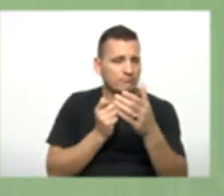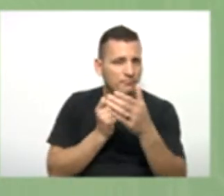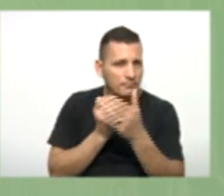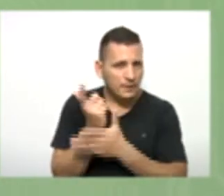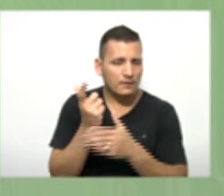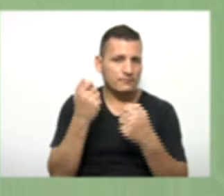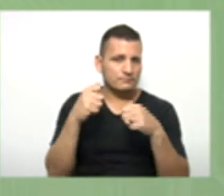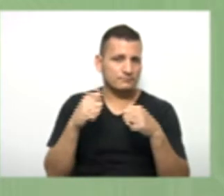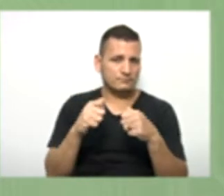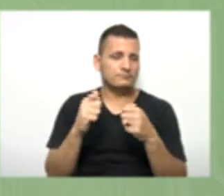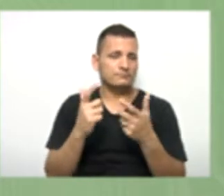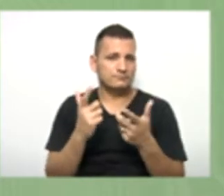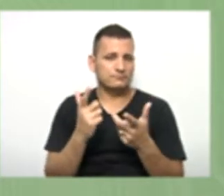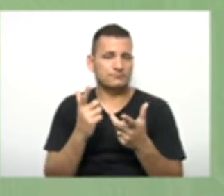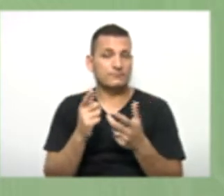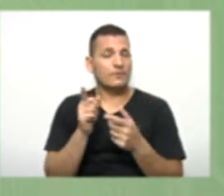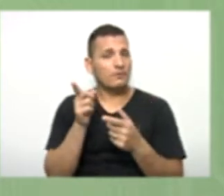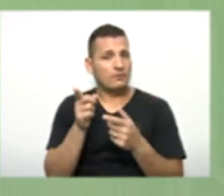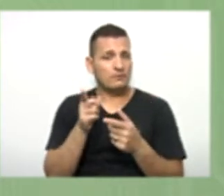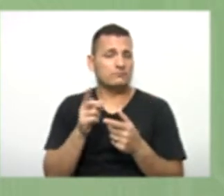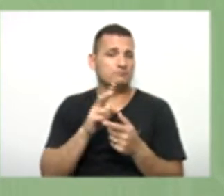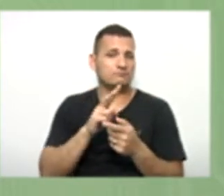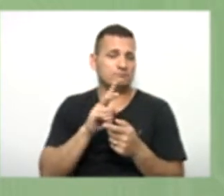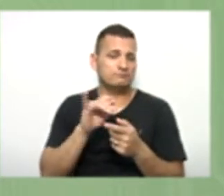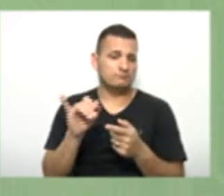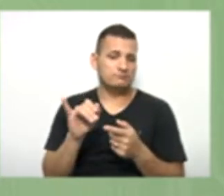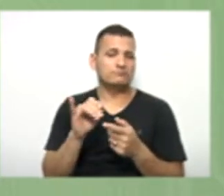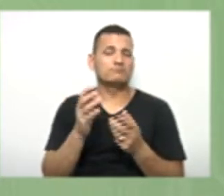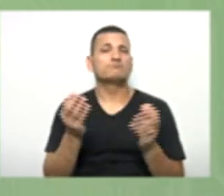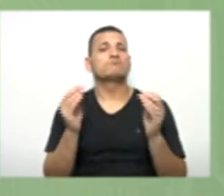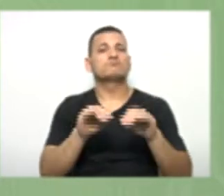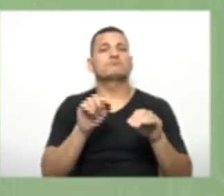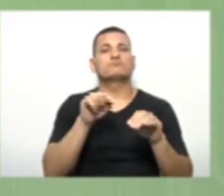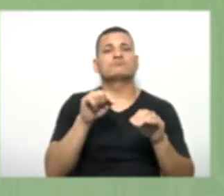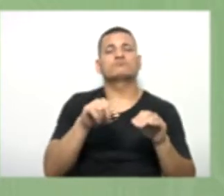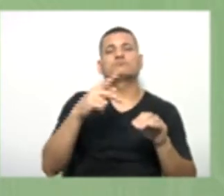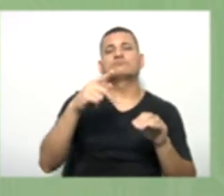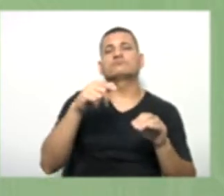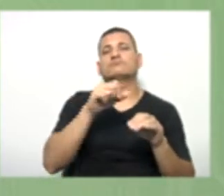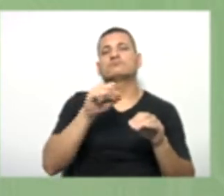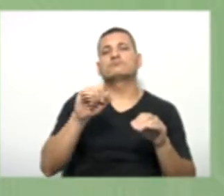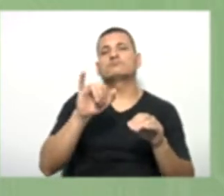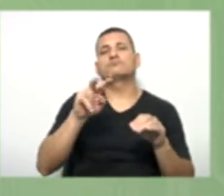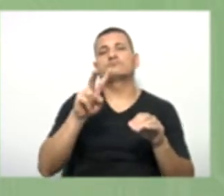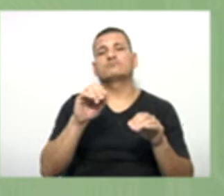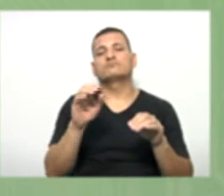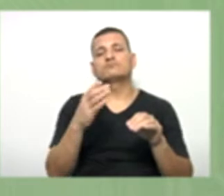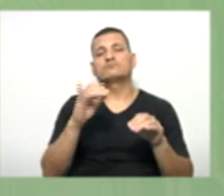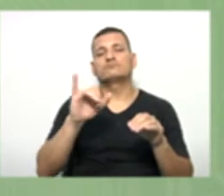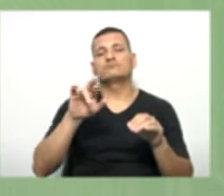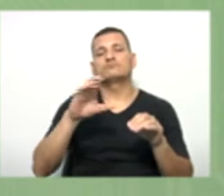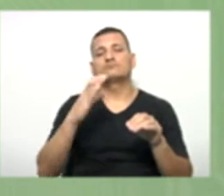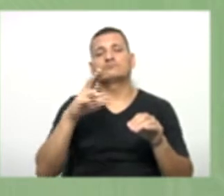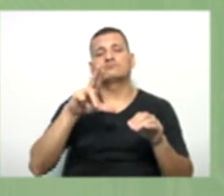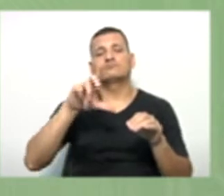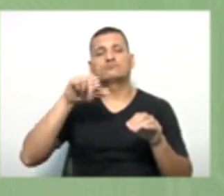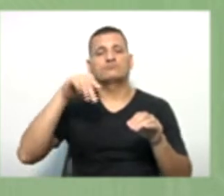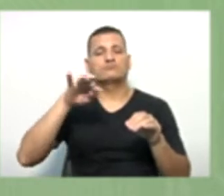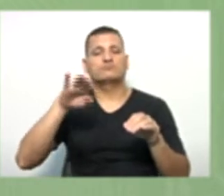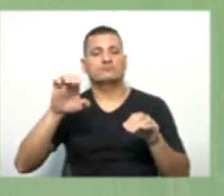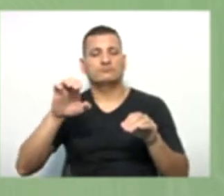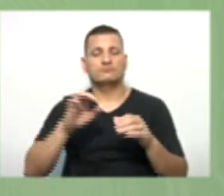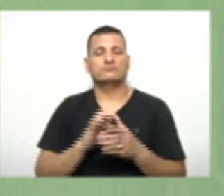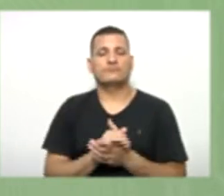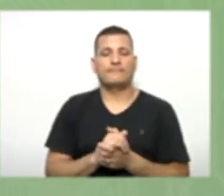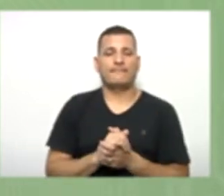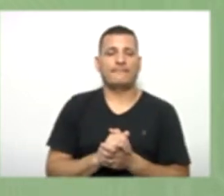31/12/2018, então ela vai ser transcrita aqui no passivo circulante, certo? E eu tenho